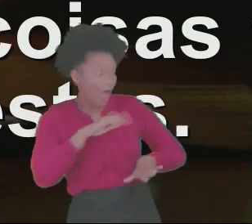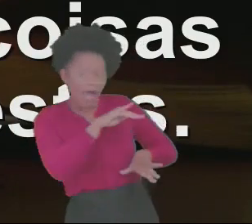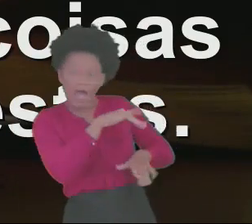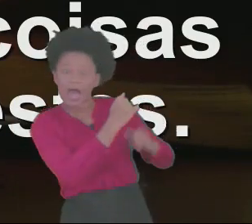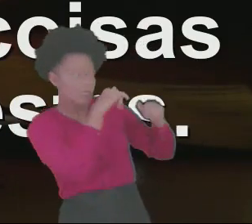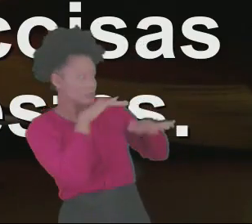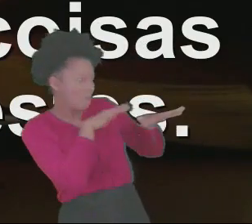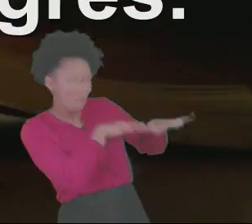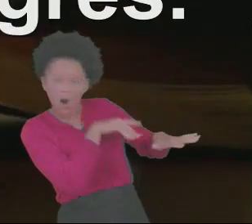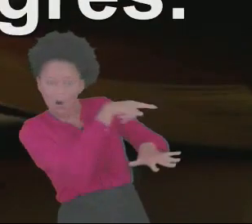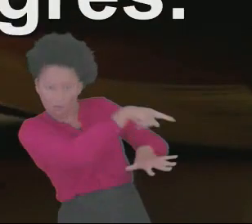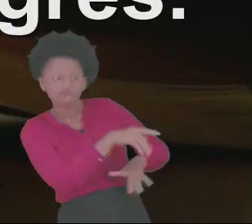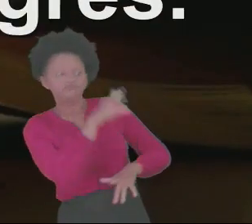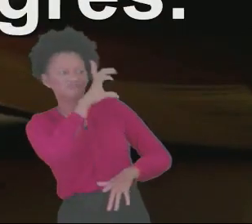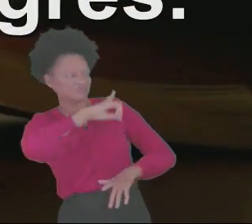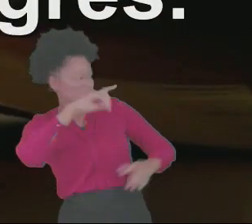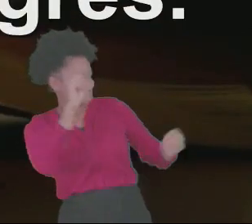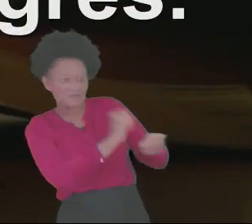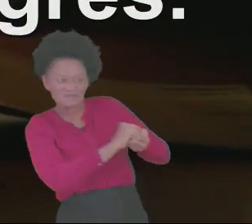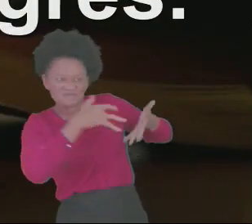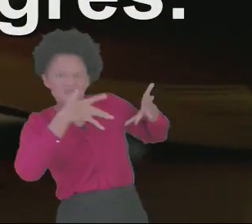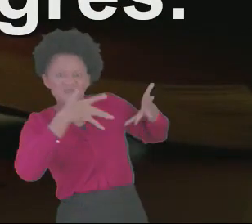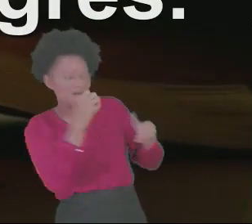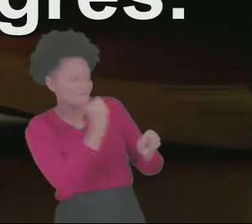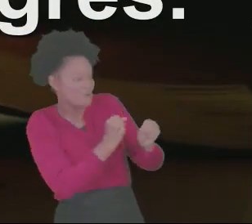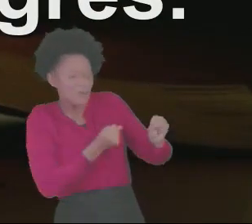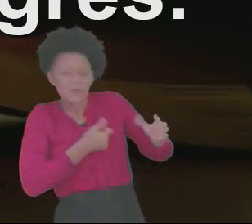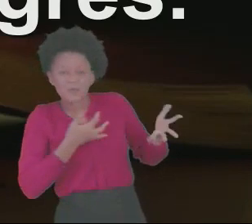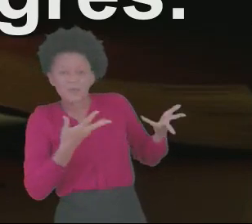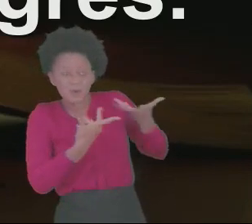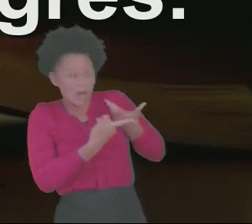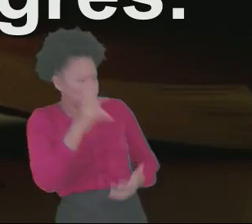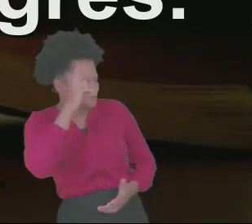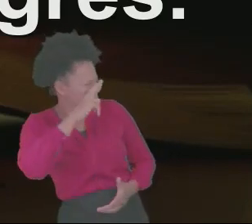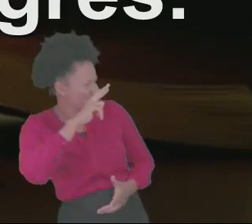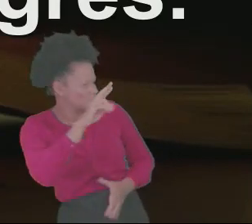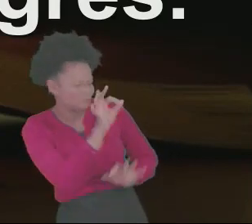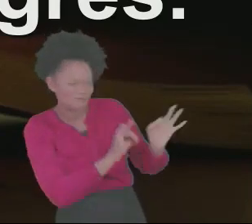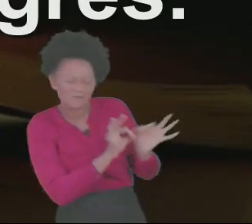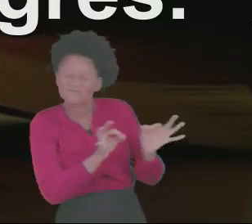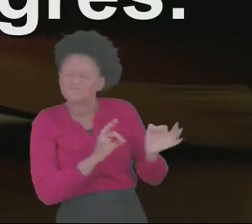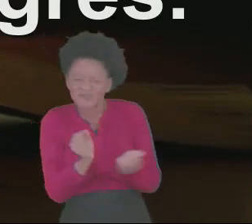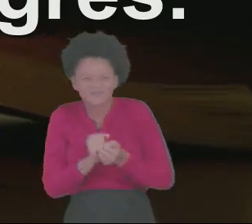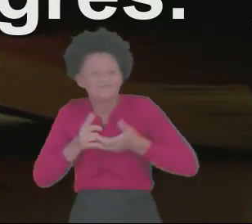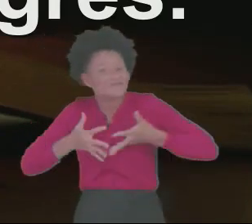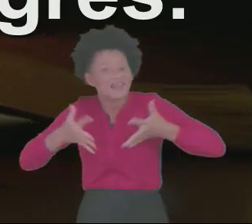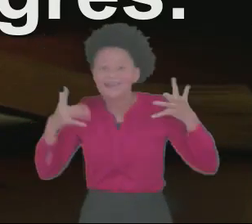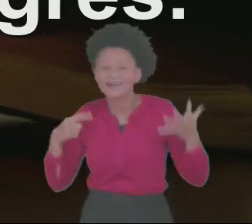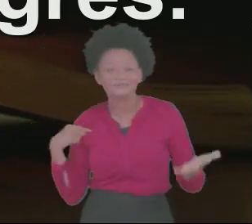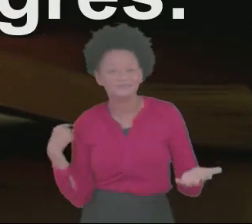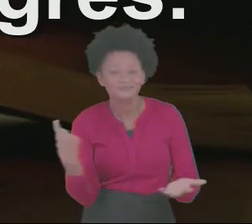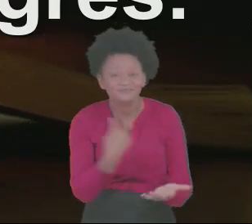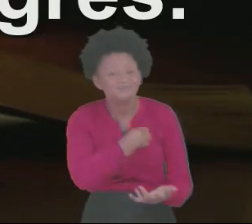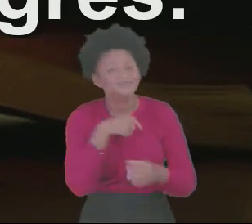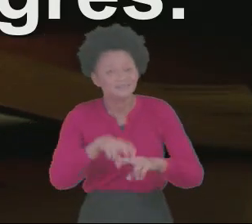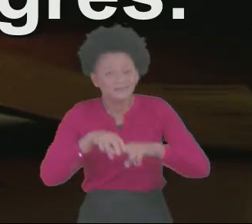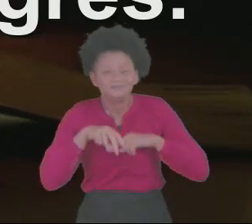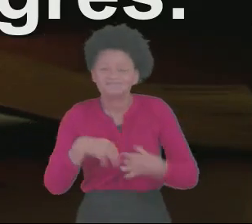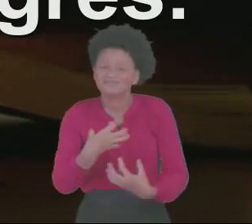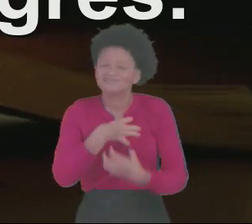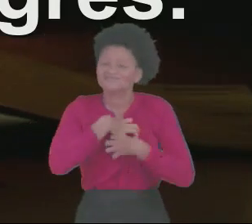a estes grandes coisas fez o Senhor por nós pelas quais estamos